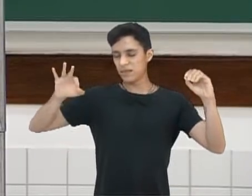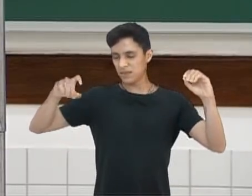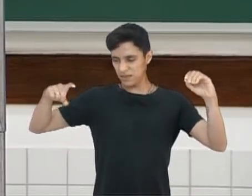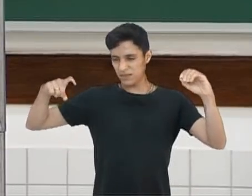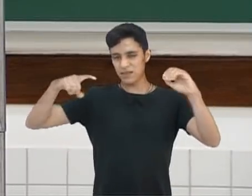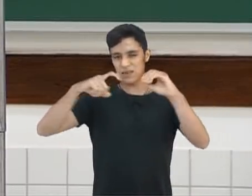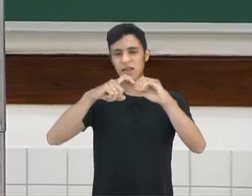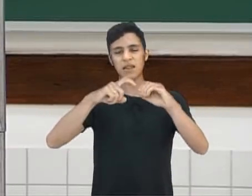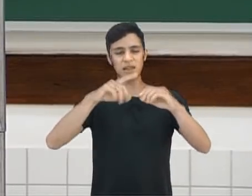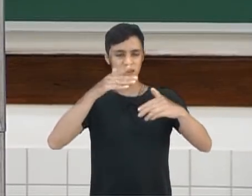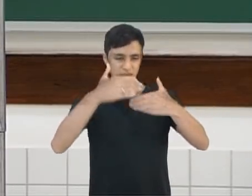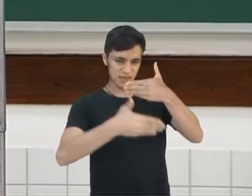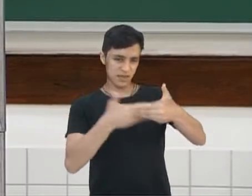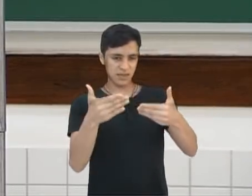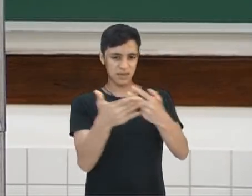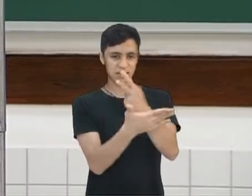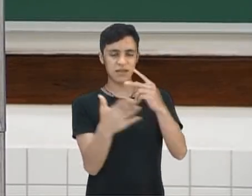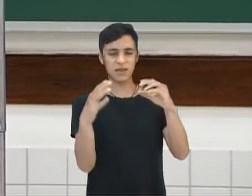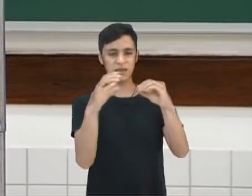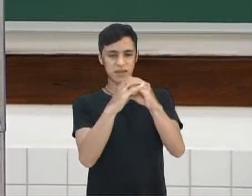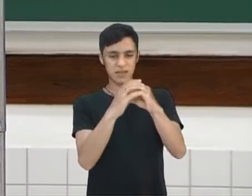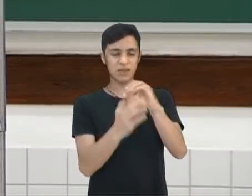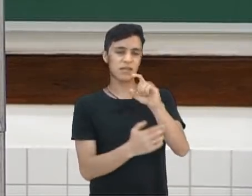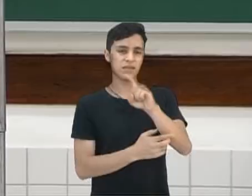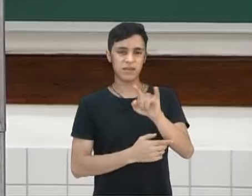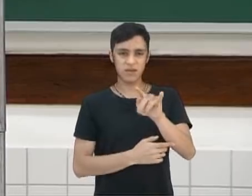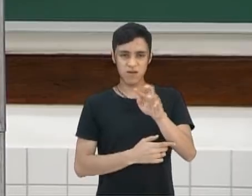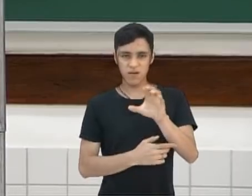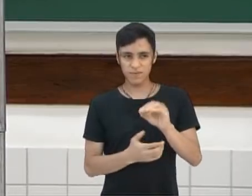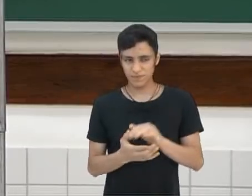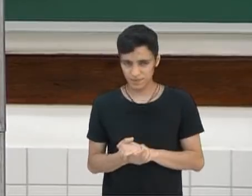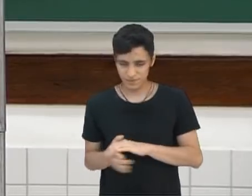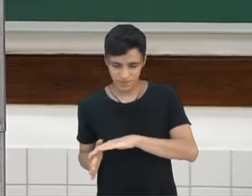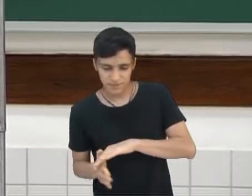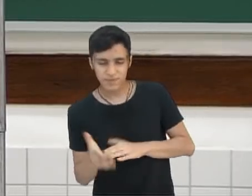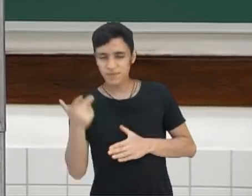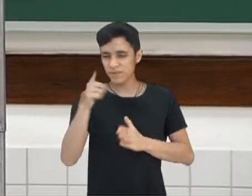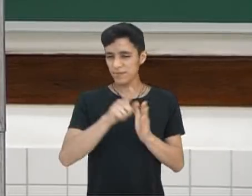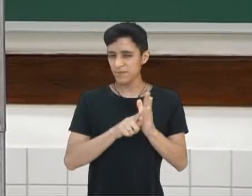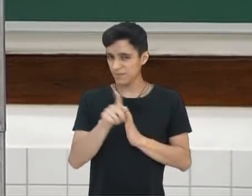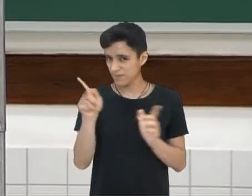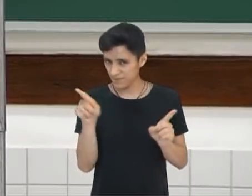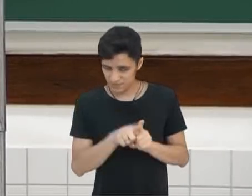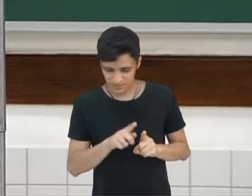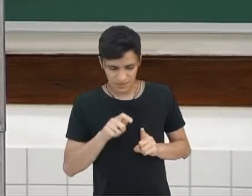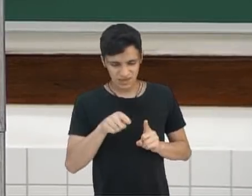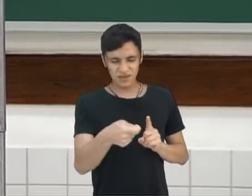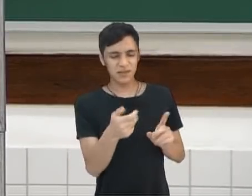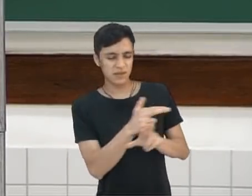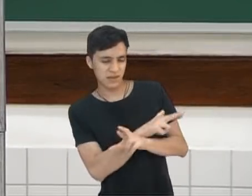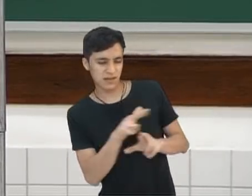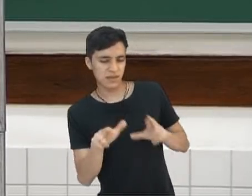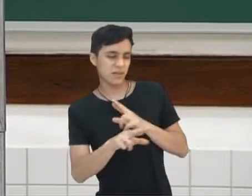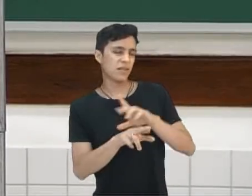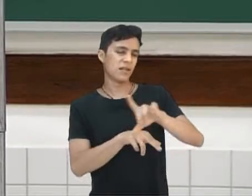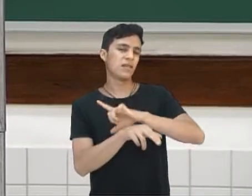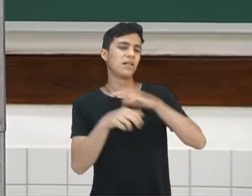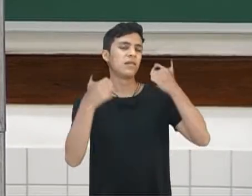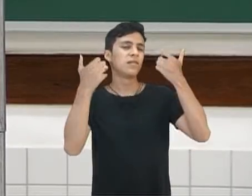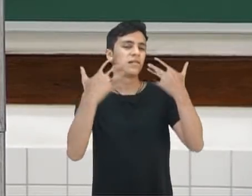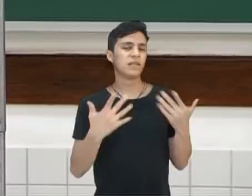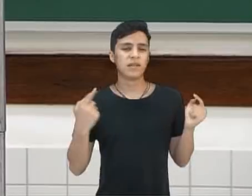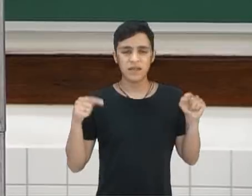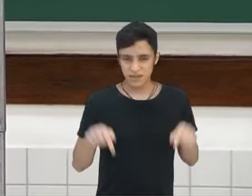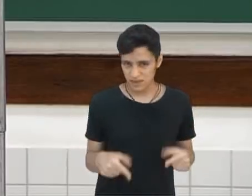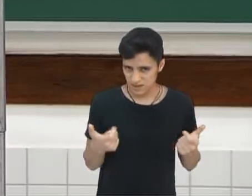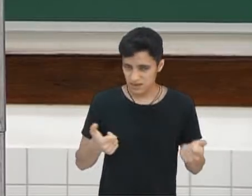na formação do zigoto. E seguindo, mais uma questão também bem relacionada a isso que a gente acabou de conversar